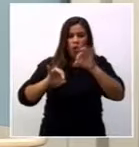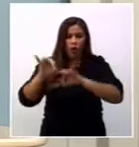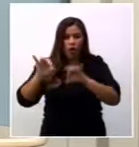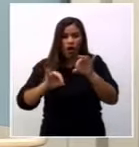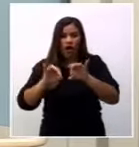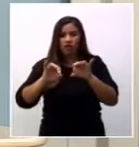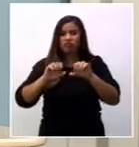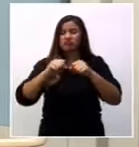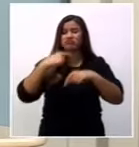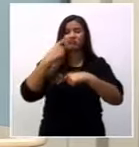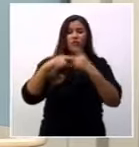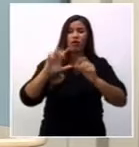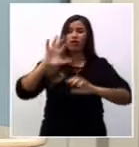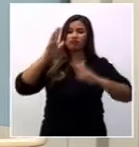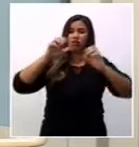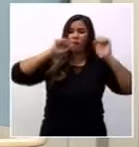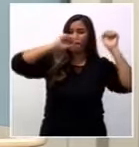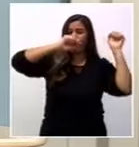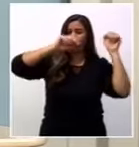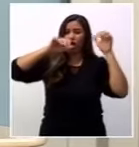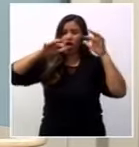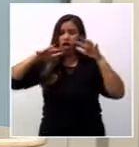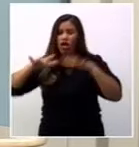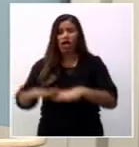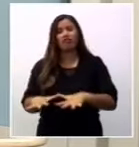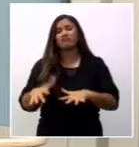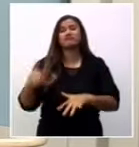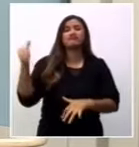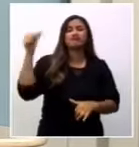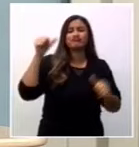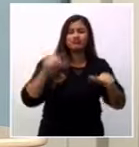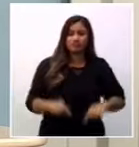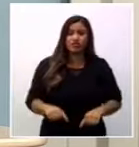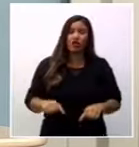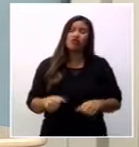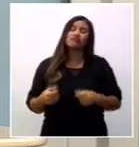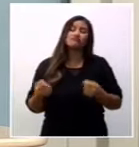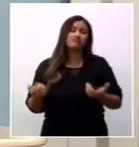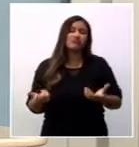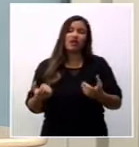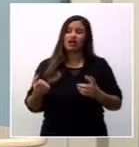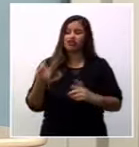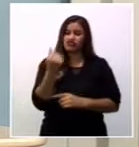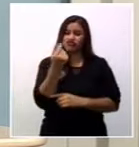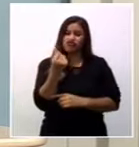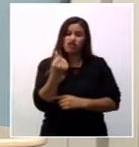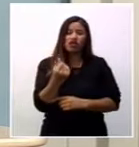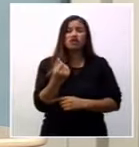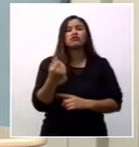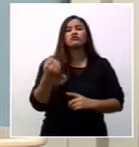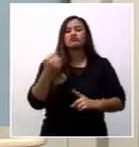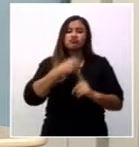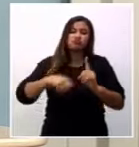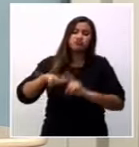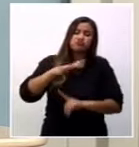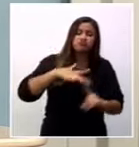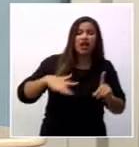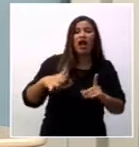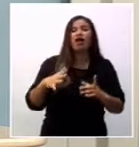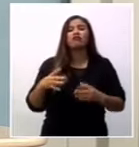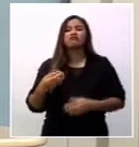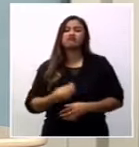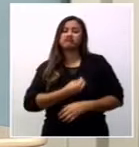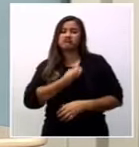e acabam trazendo consequências financeiras, sociais e perdas de vida. Então, quando a gente